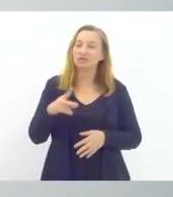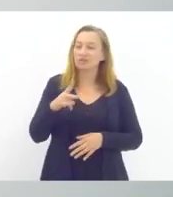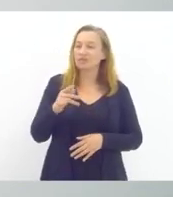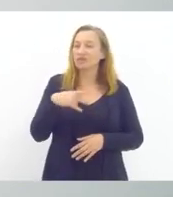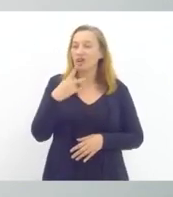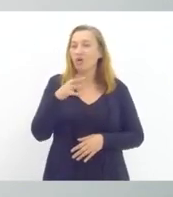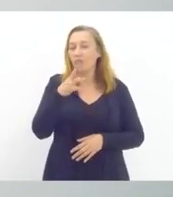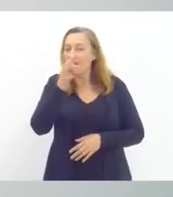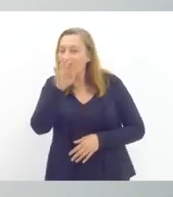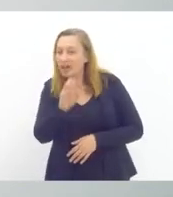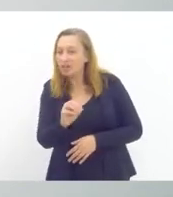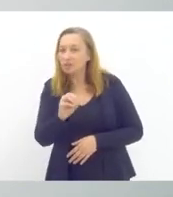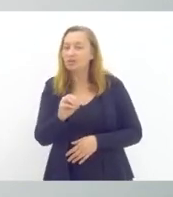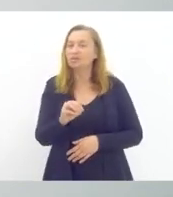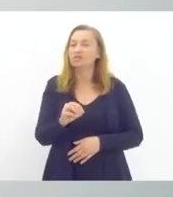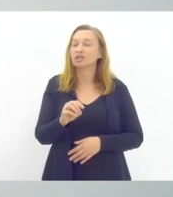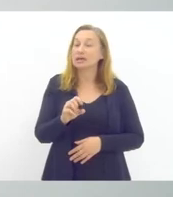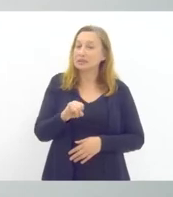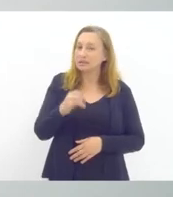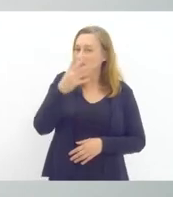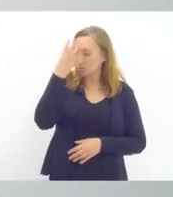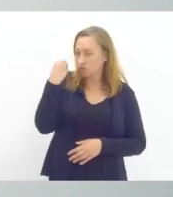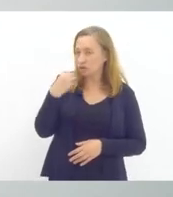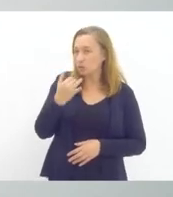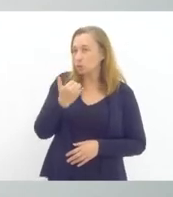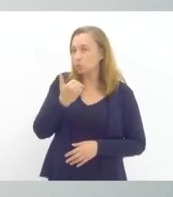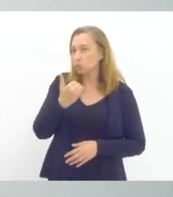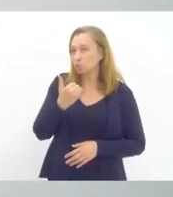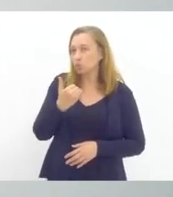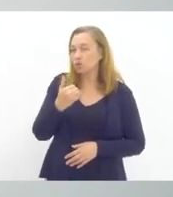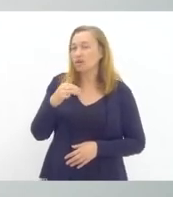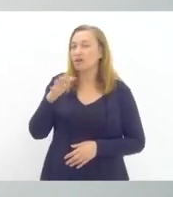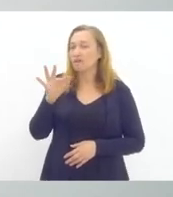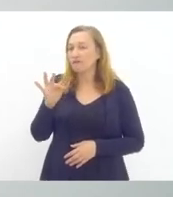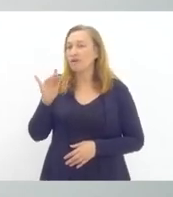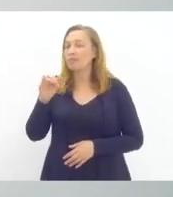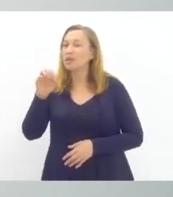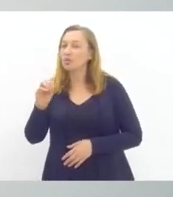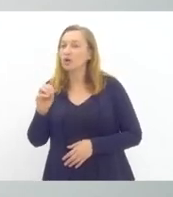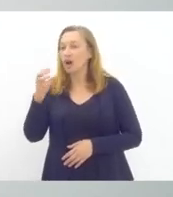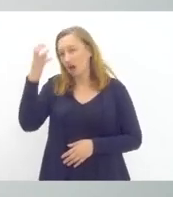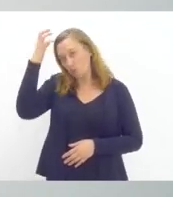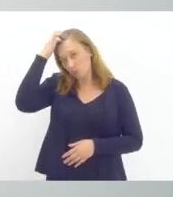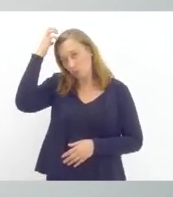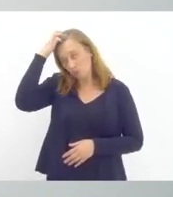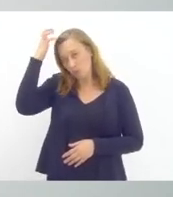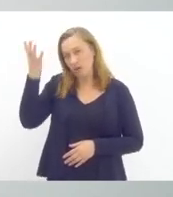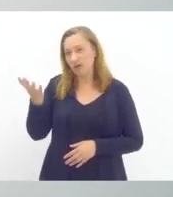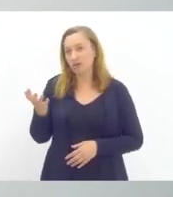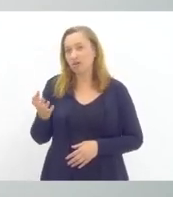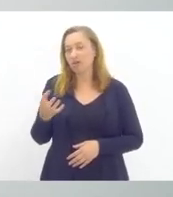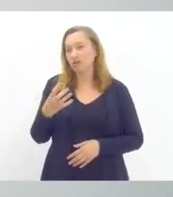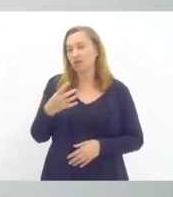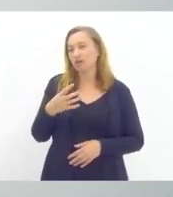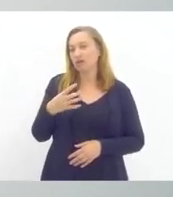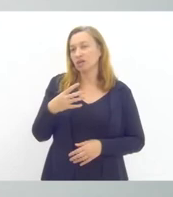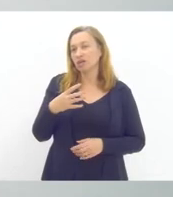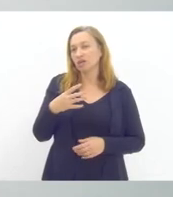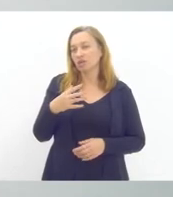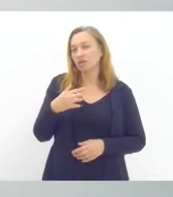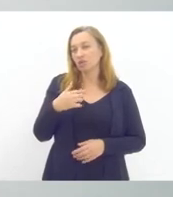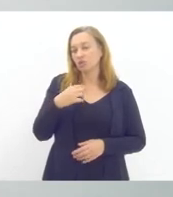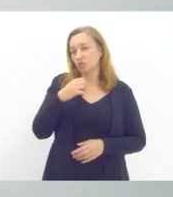o Roberto ah se eu esquecer de alguém e tá Fabíola né A culpa é aqui do locutor que vos